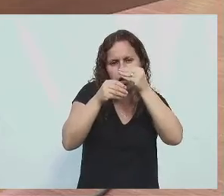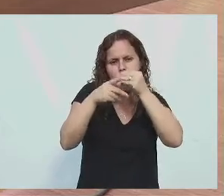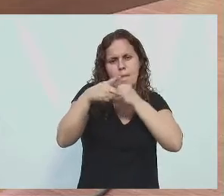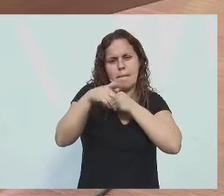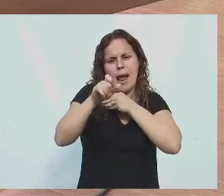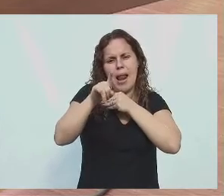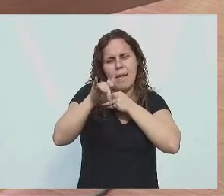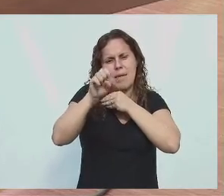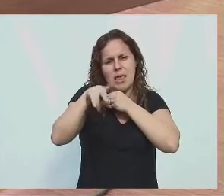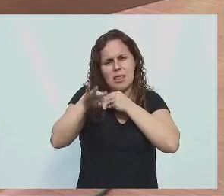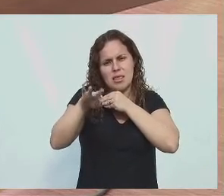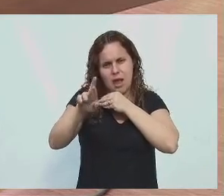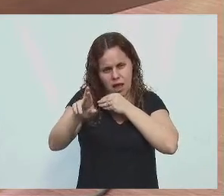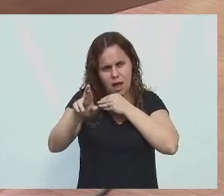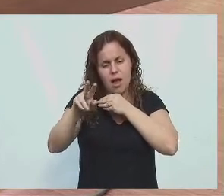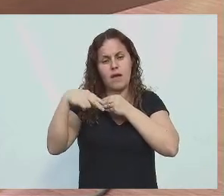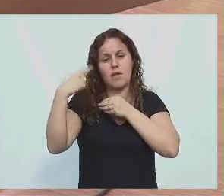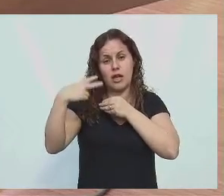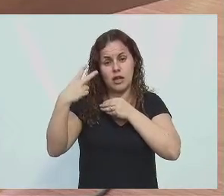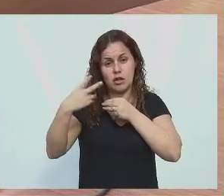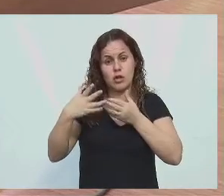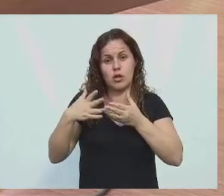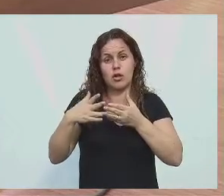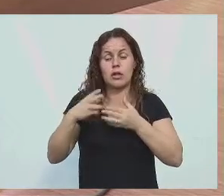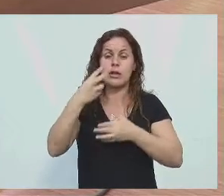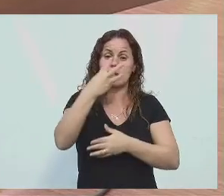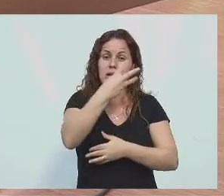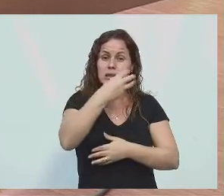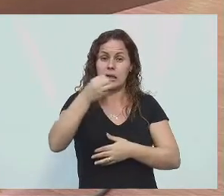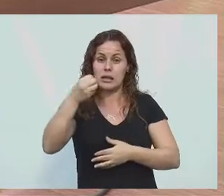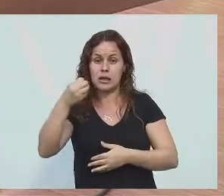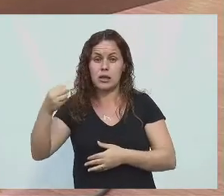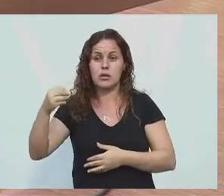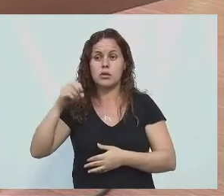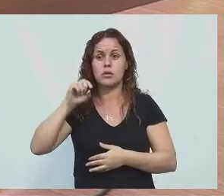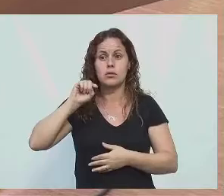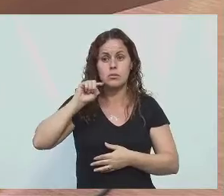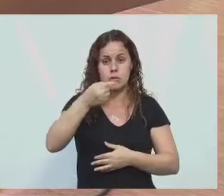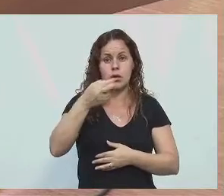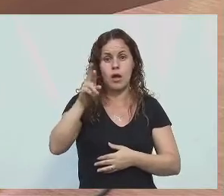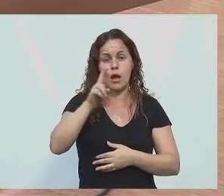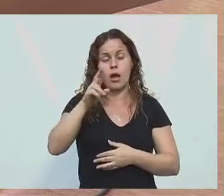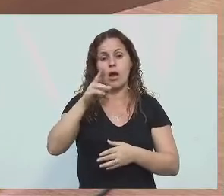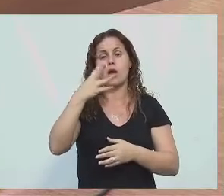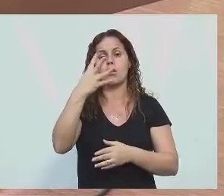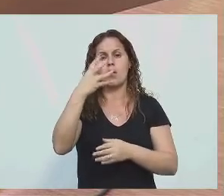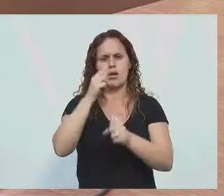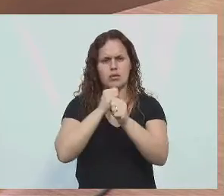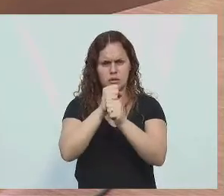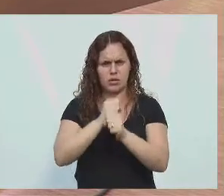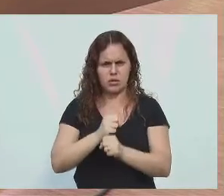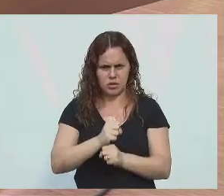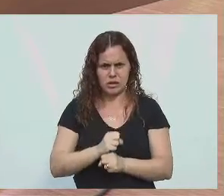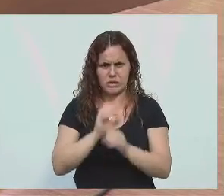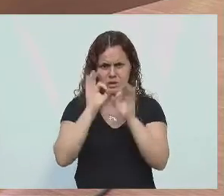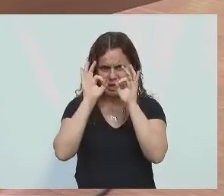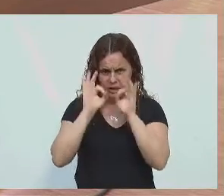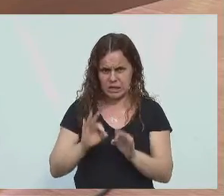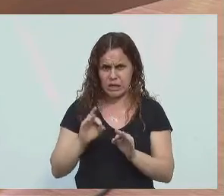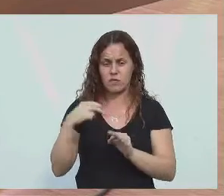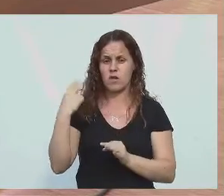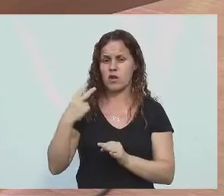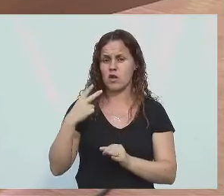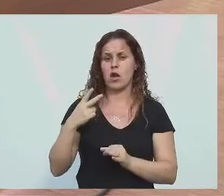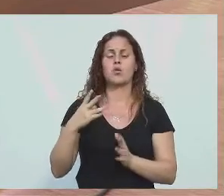para os vereadores. Seria no valor aproximado de R$ 300 mil aqui durante 4 anos. Eu tenho certeza que nenhum vereador